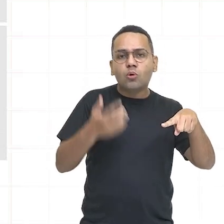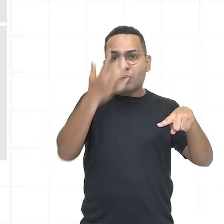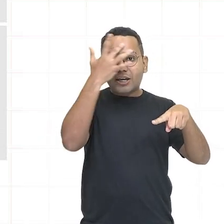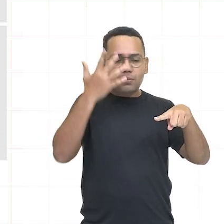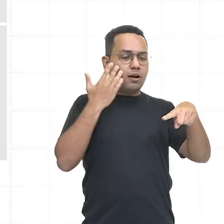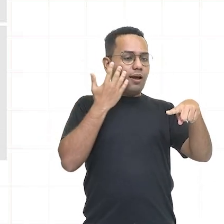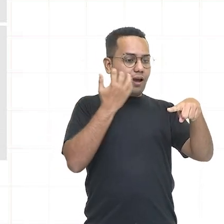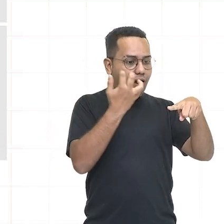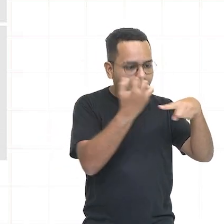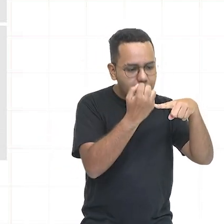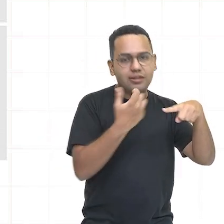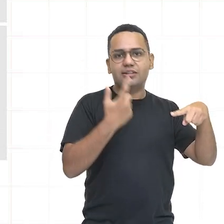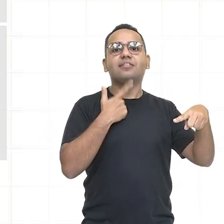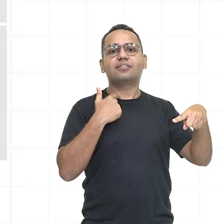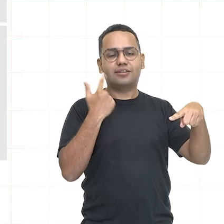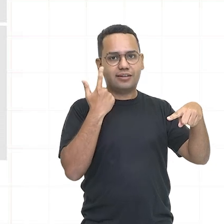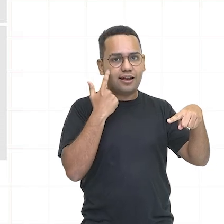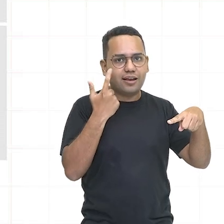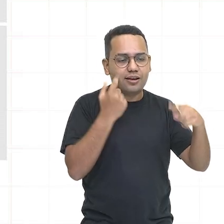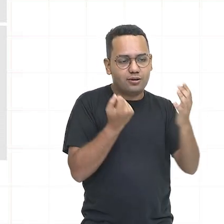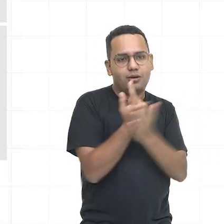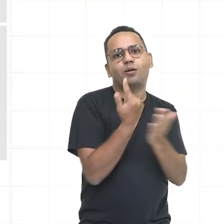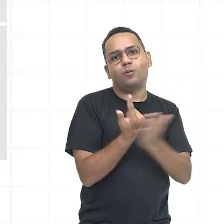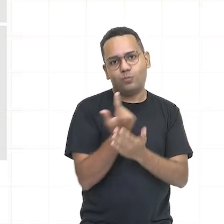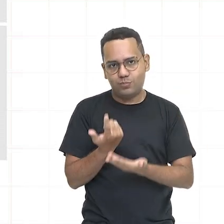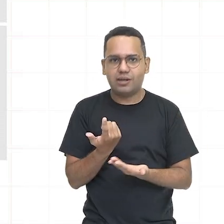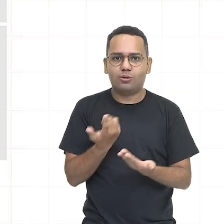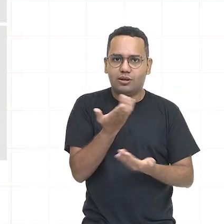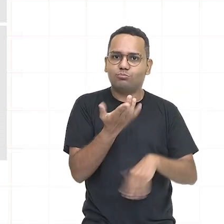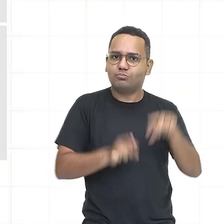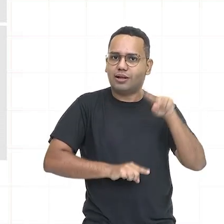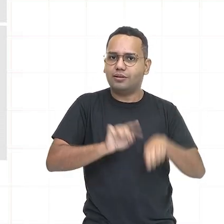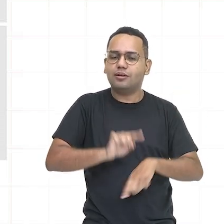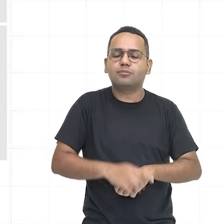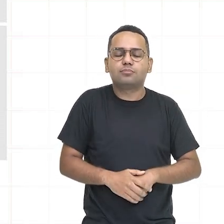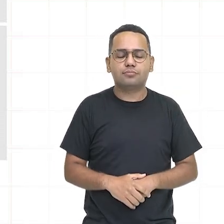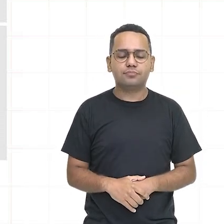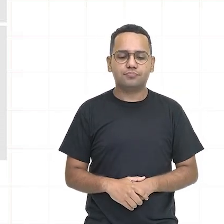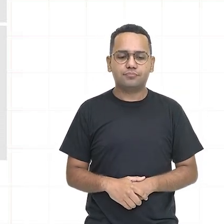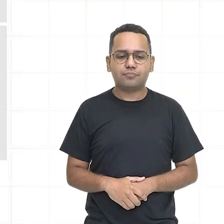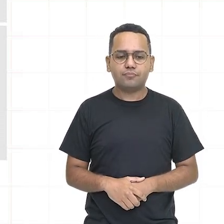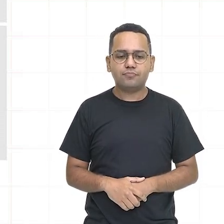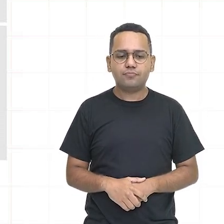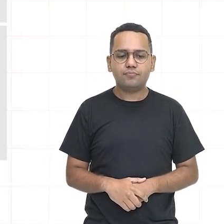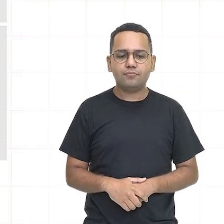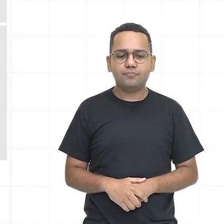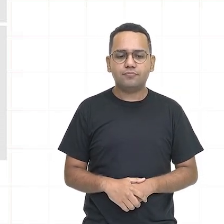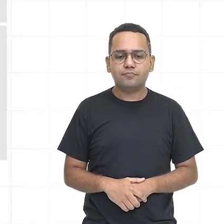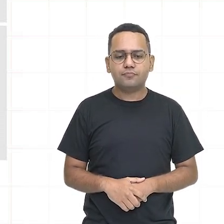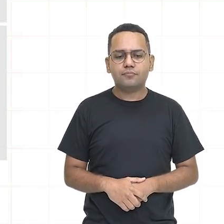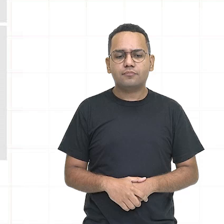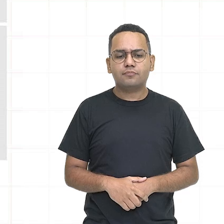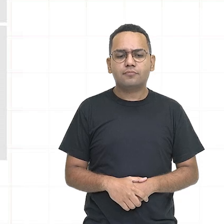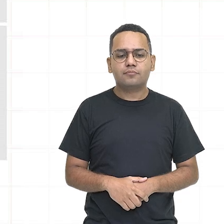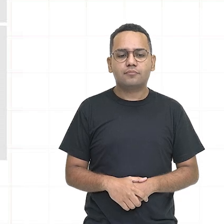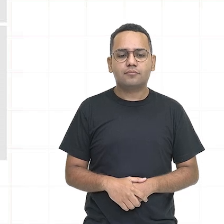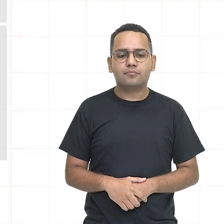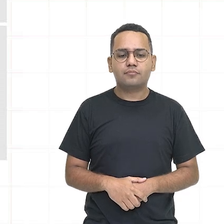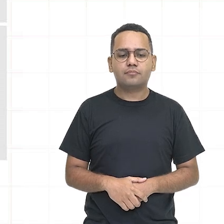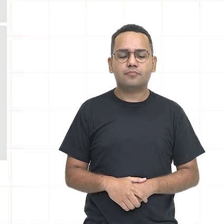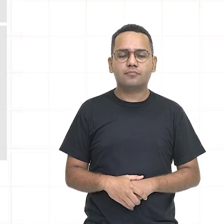dos consumidores, que são aí as pessoas que compram. Então, a gente observa que é necessário sempre estar